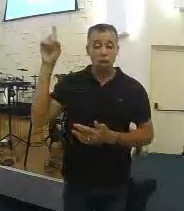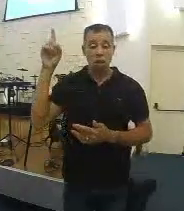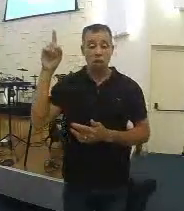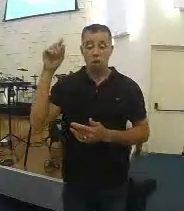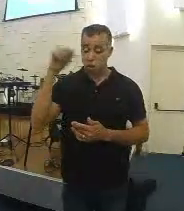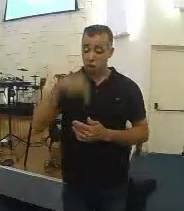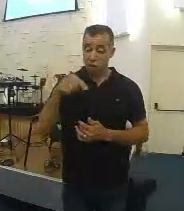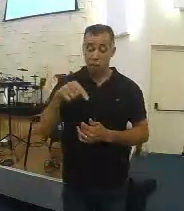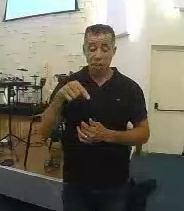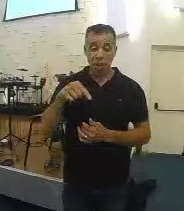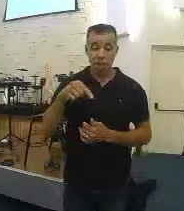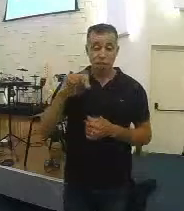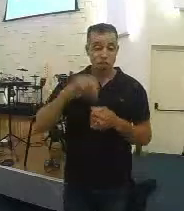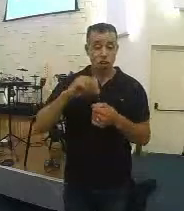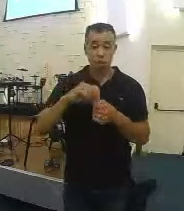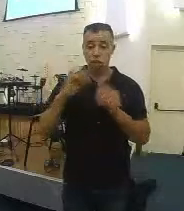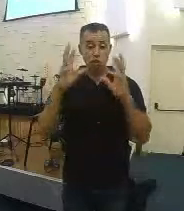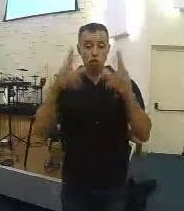seus sonhos.